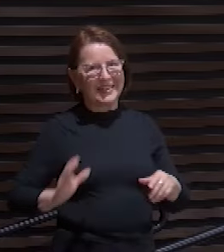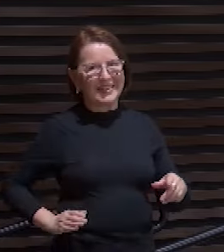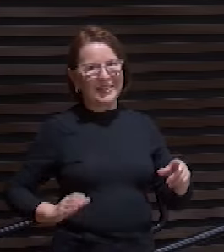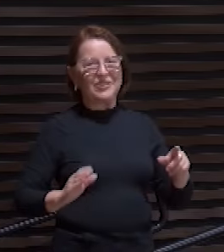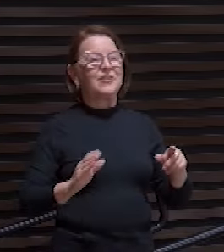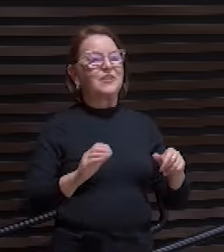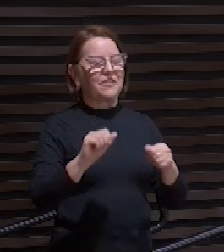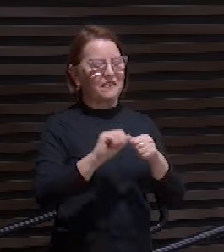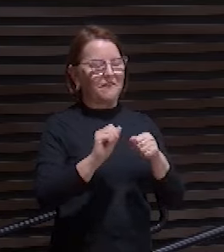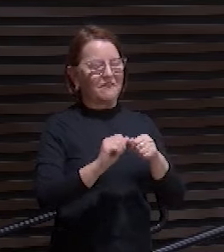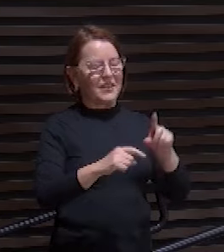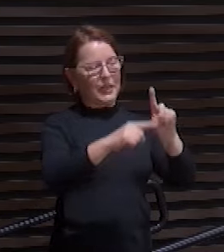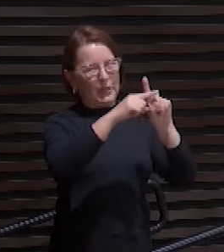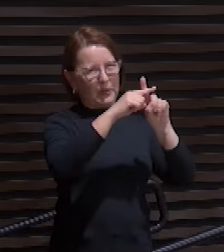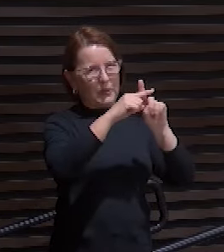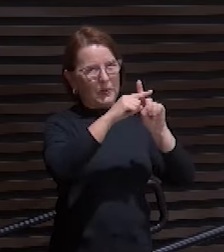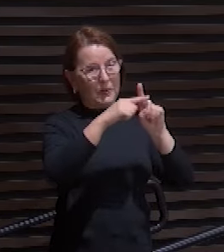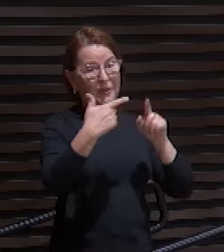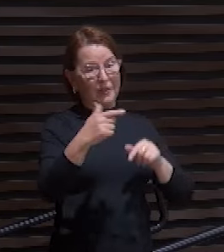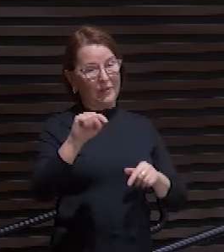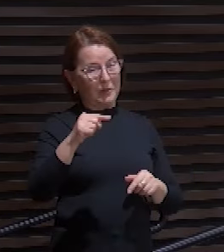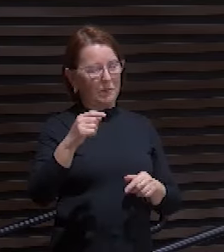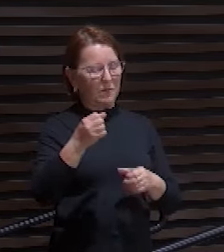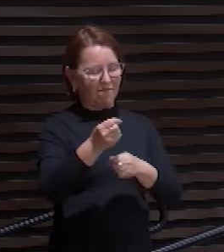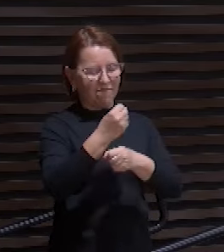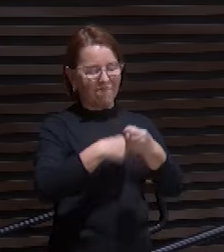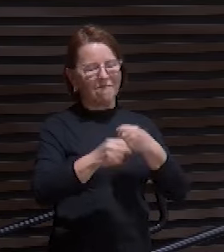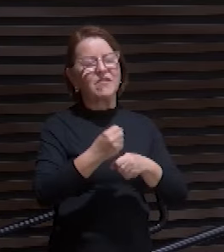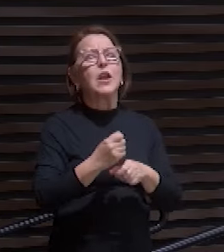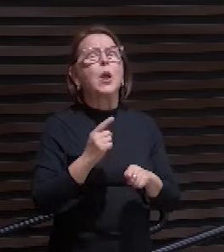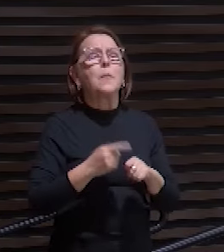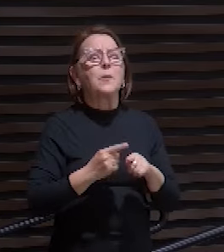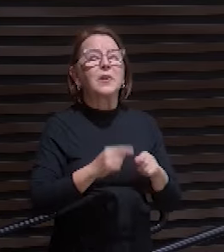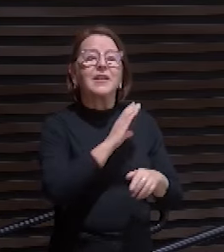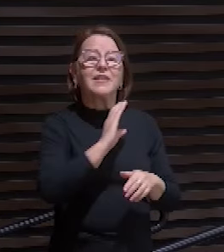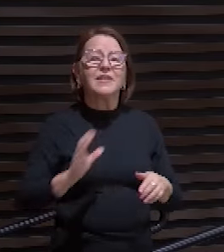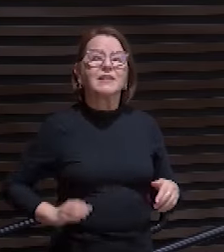2000 anos atrás, por que Cristo morreu naquela cruz?